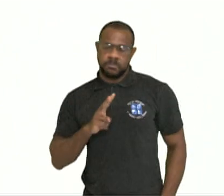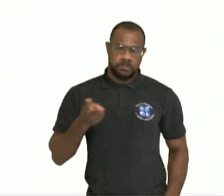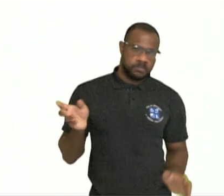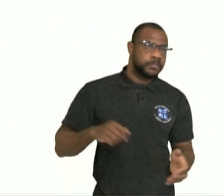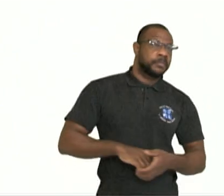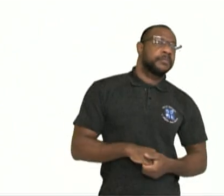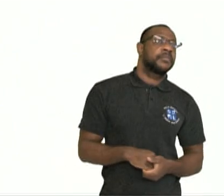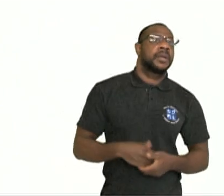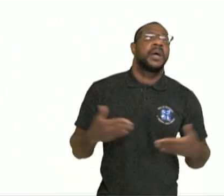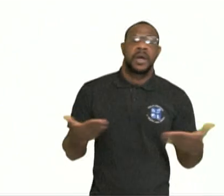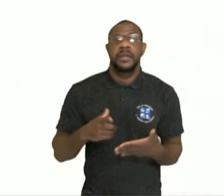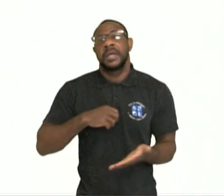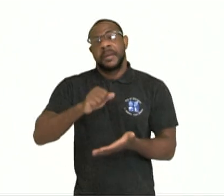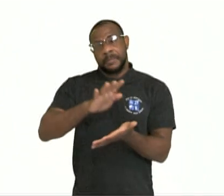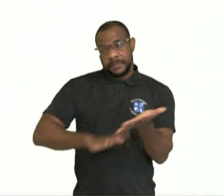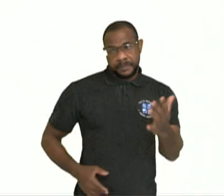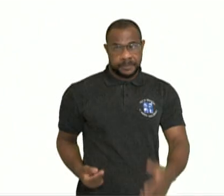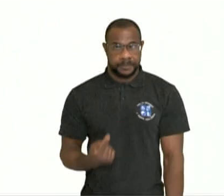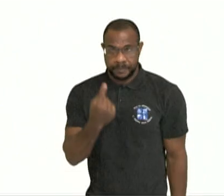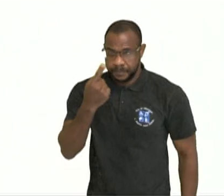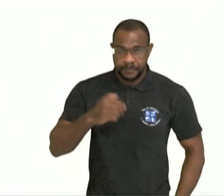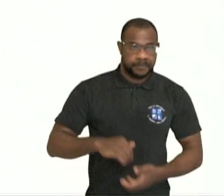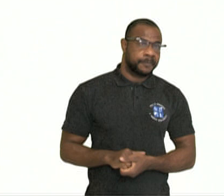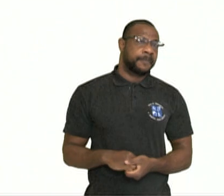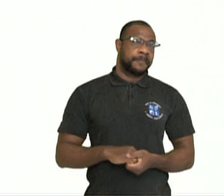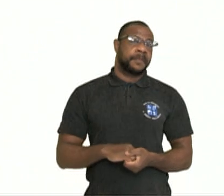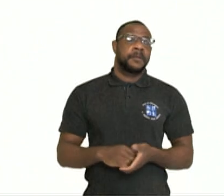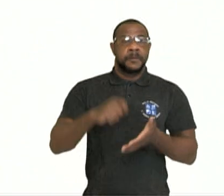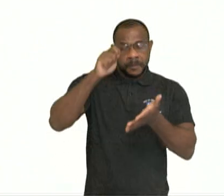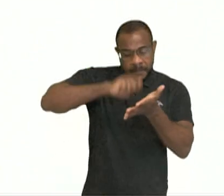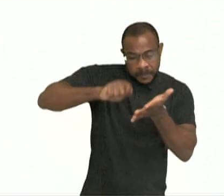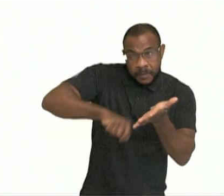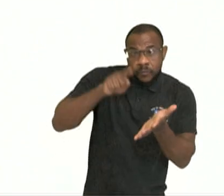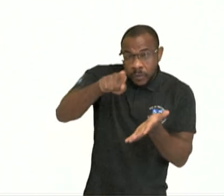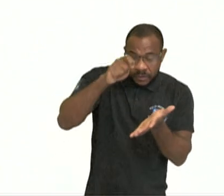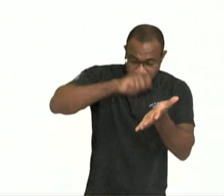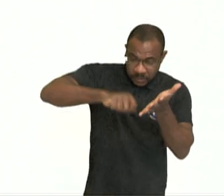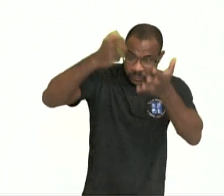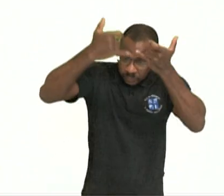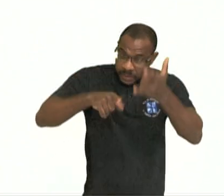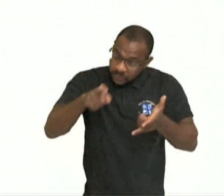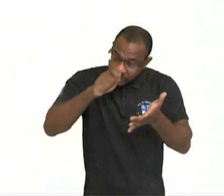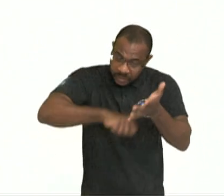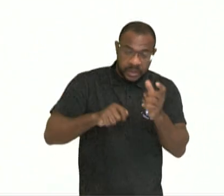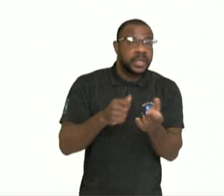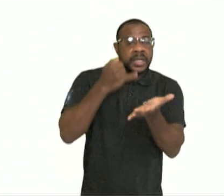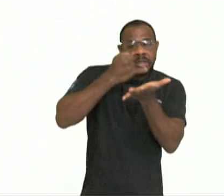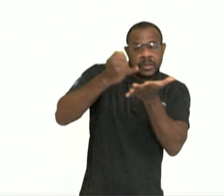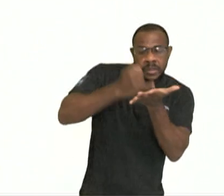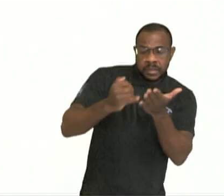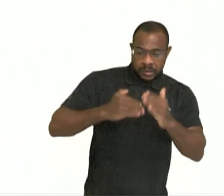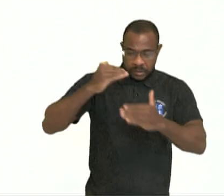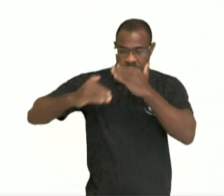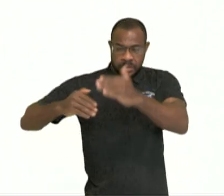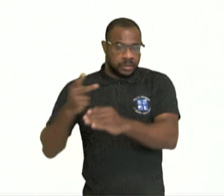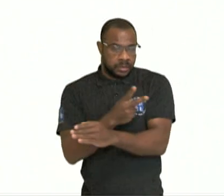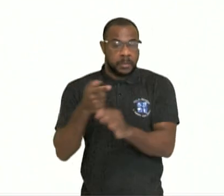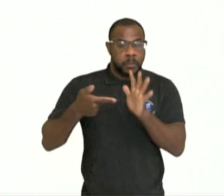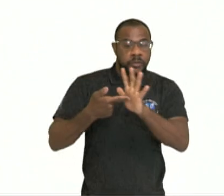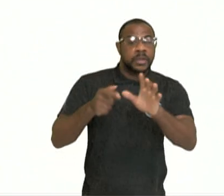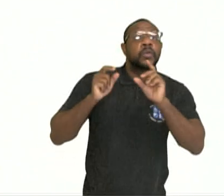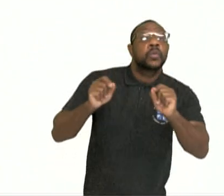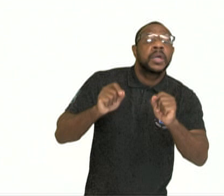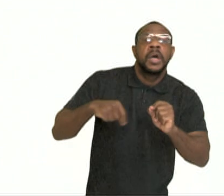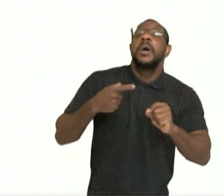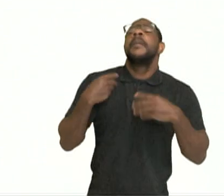esses elementos temos a primeira atividade. Reescreva com suas palavras a introdução e o desenvolvimento, indicando